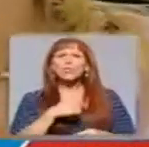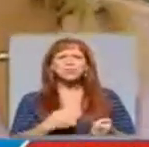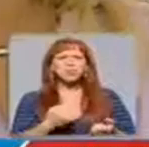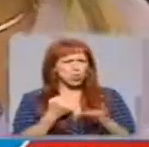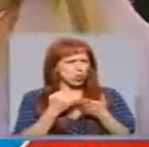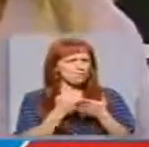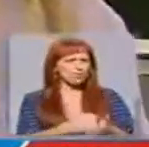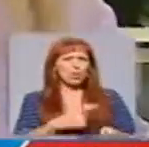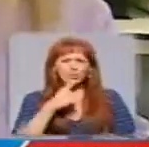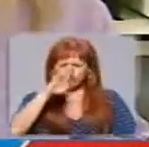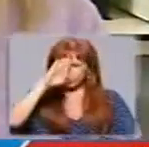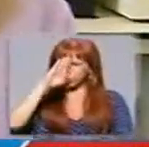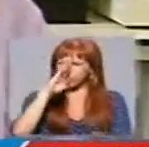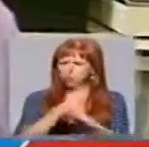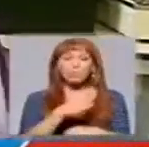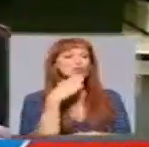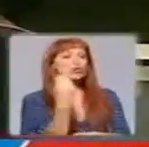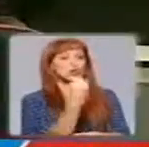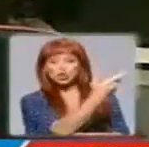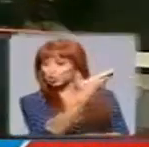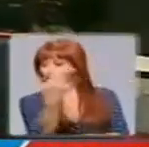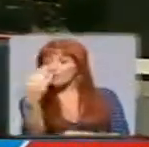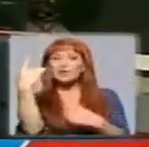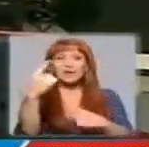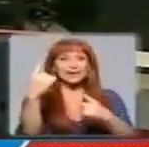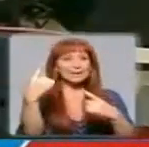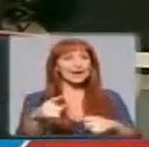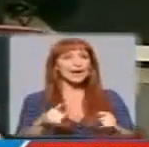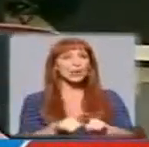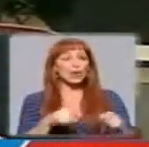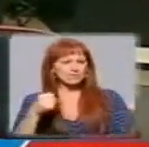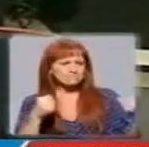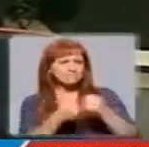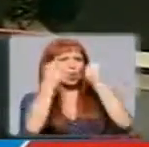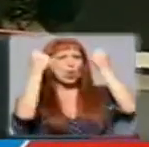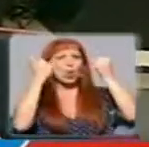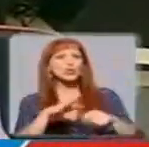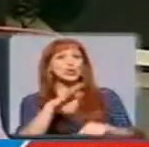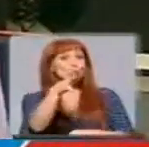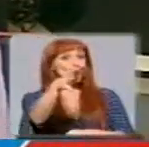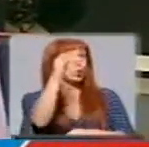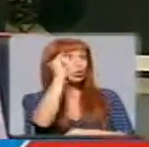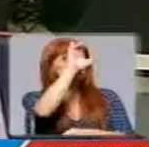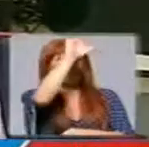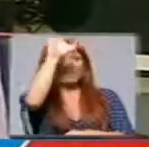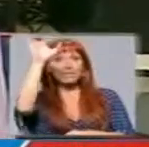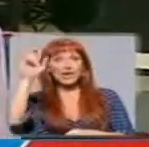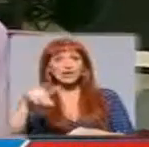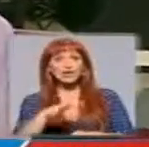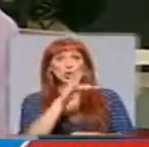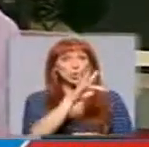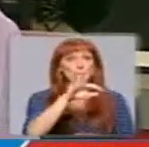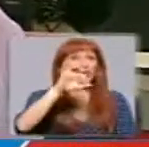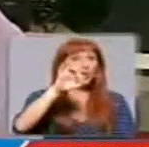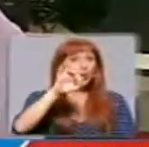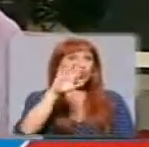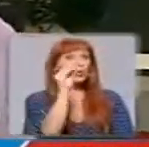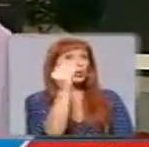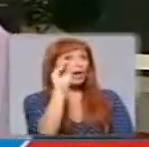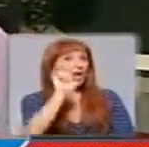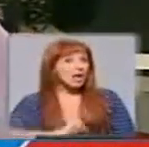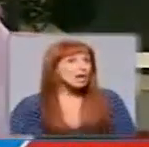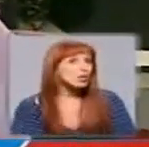apoio muito empenho que os jovens têm de ter para competir com os 12 países 48